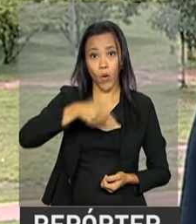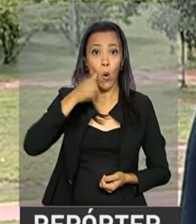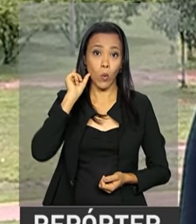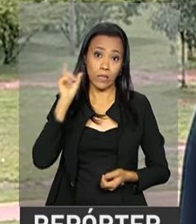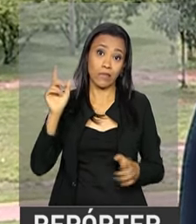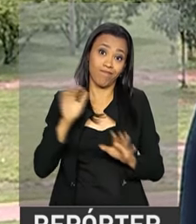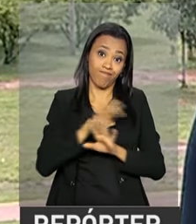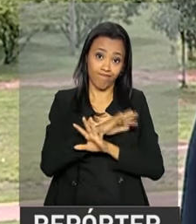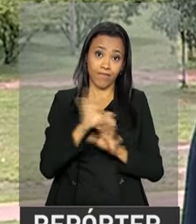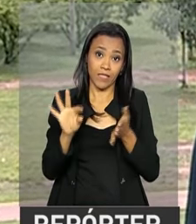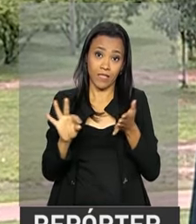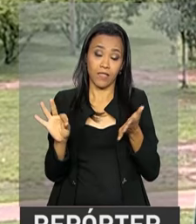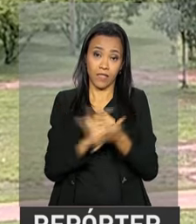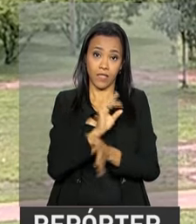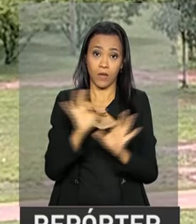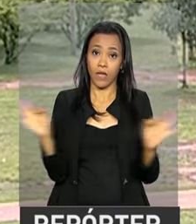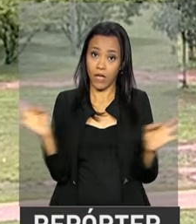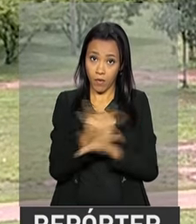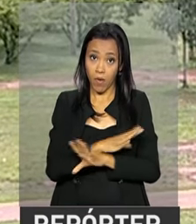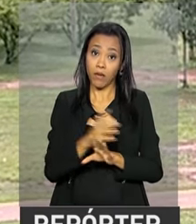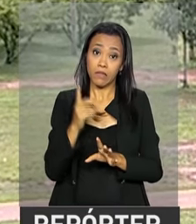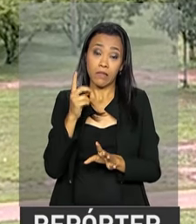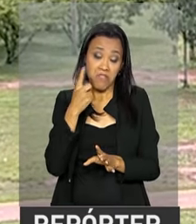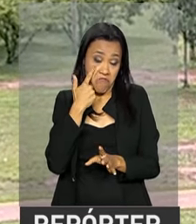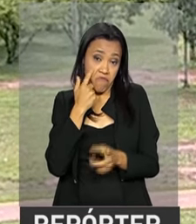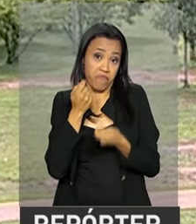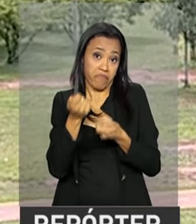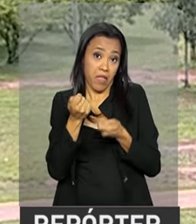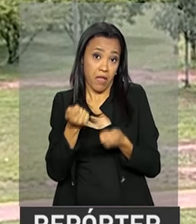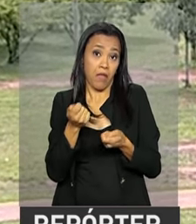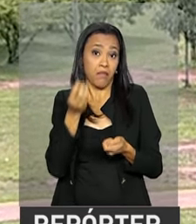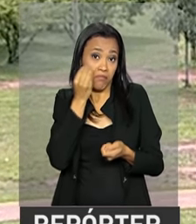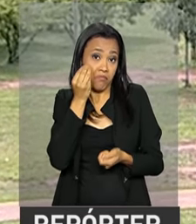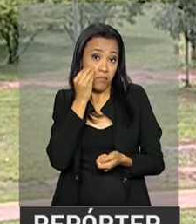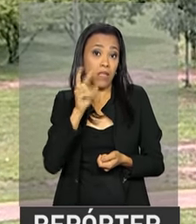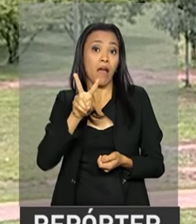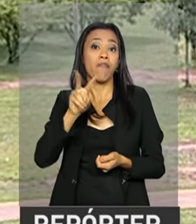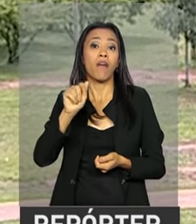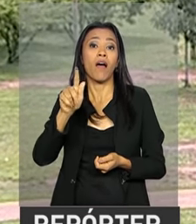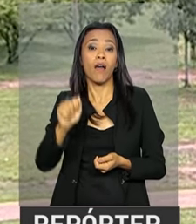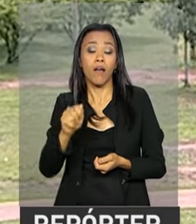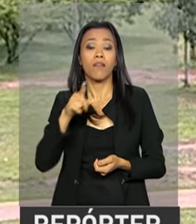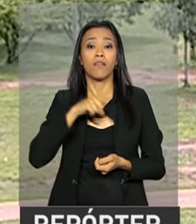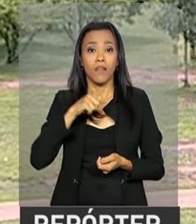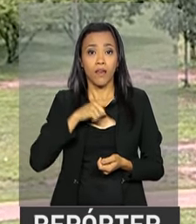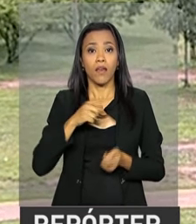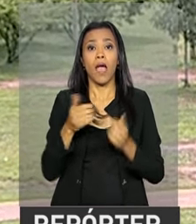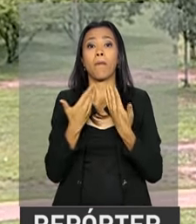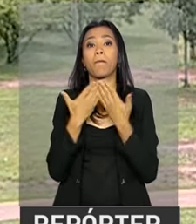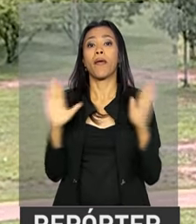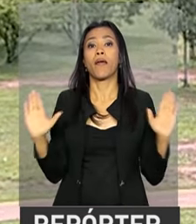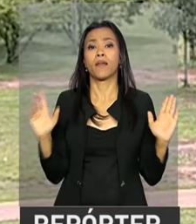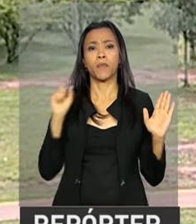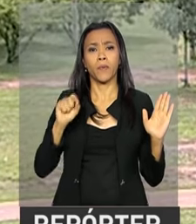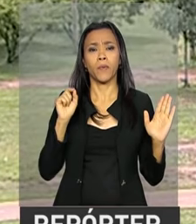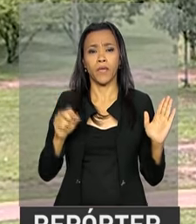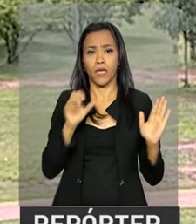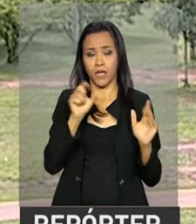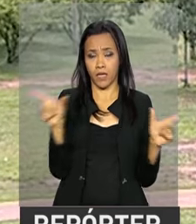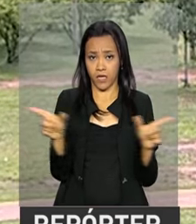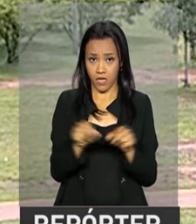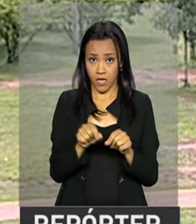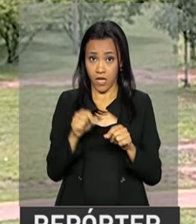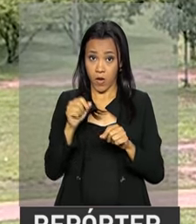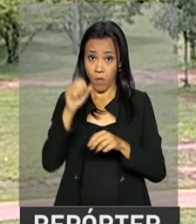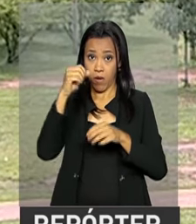ontem, ainda há chance dele conseguir a vaga, porque está aberto o prazo no SISU para a adesão à lista